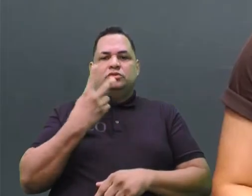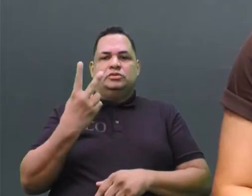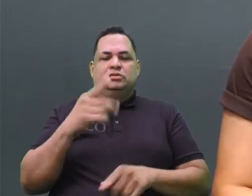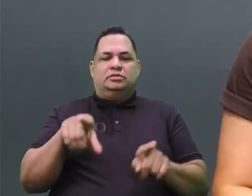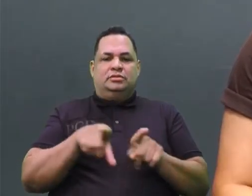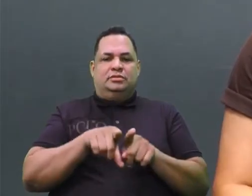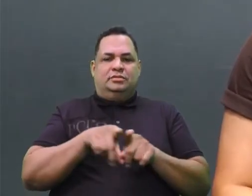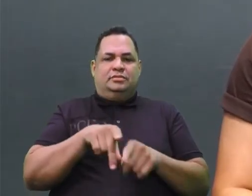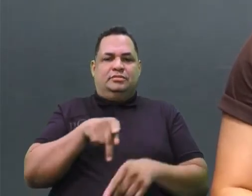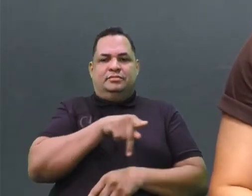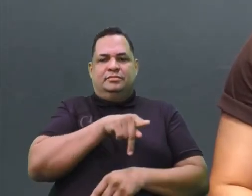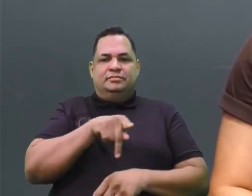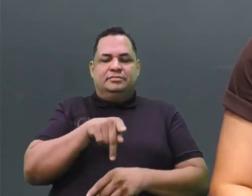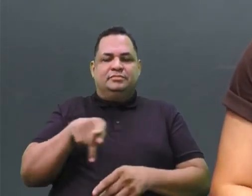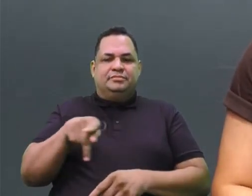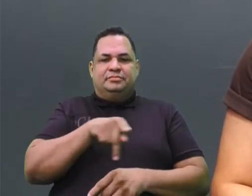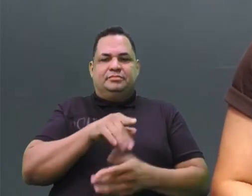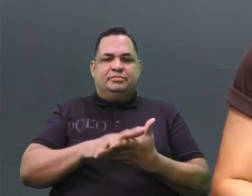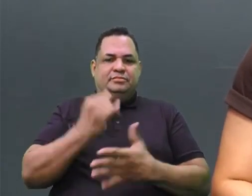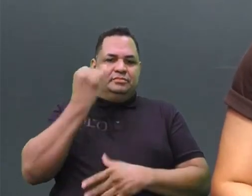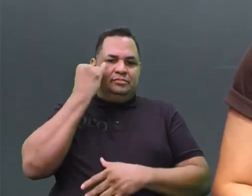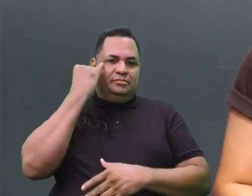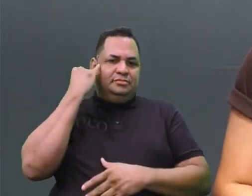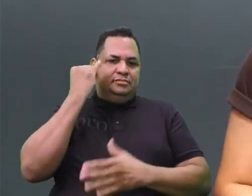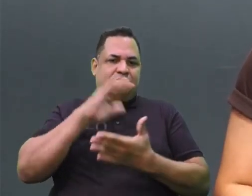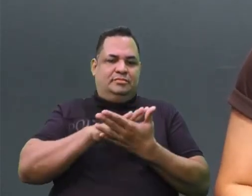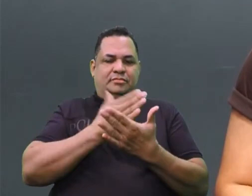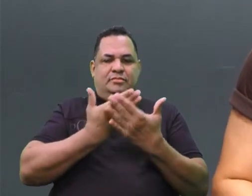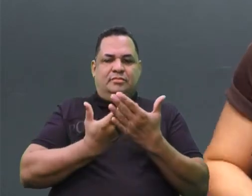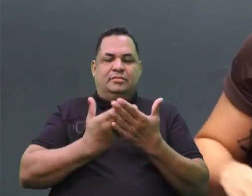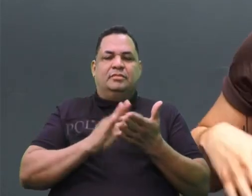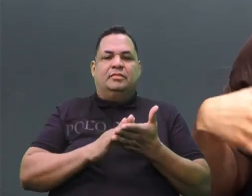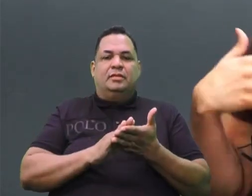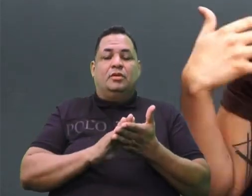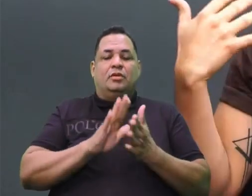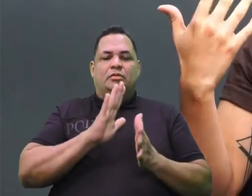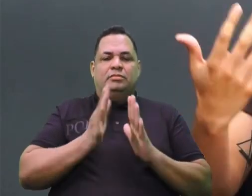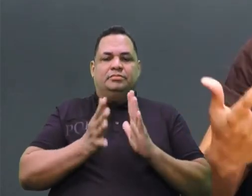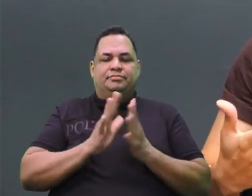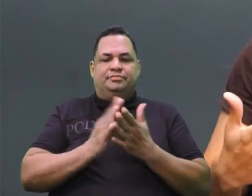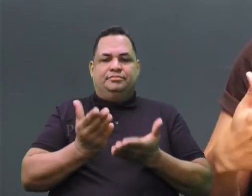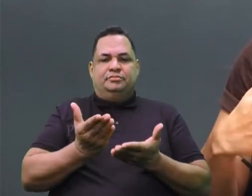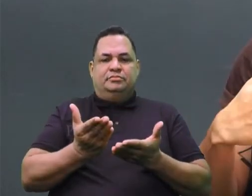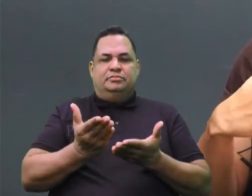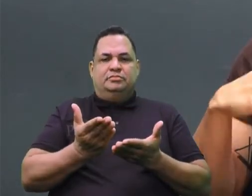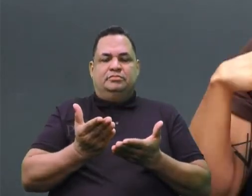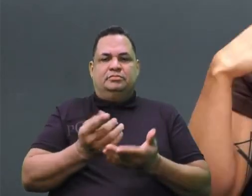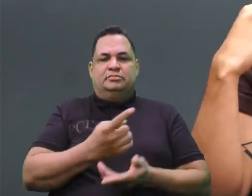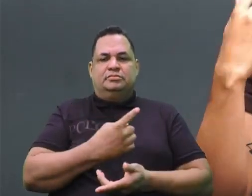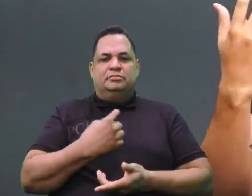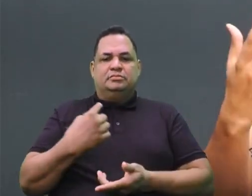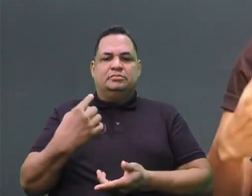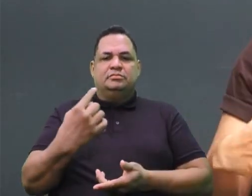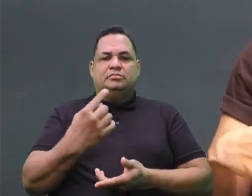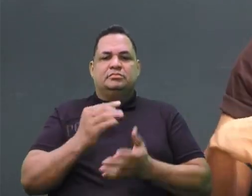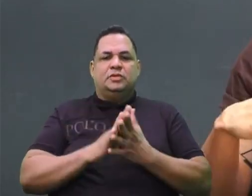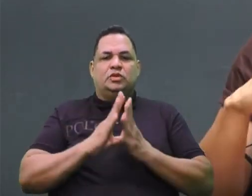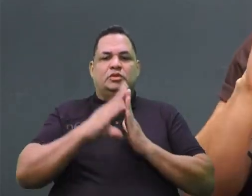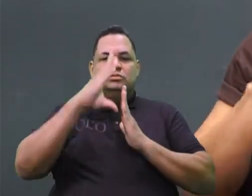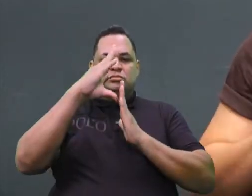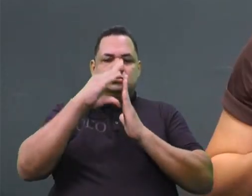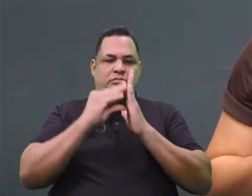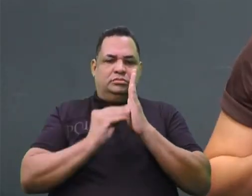professor Sâmio, que hoje está como nosso tradutor e intérprete de Libras, onde a gente vai estar com alguns